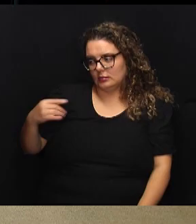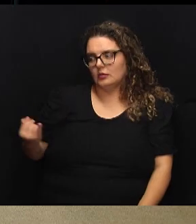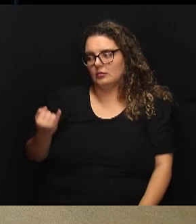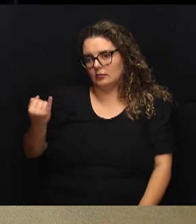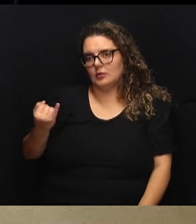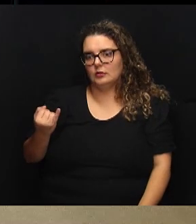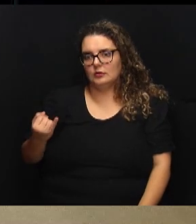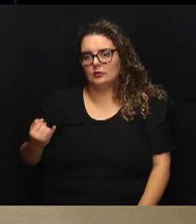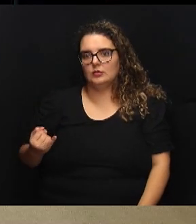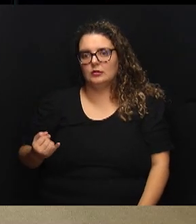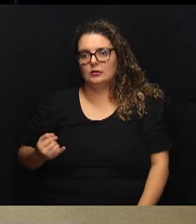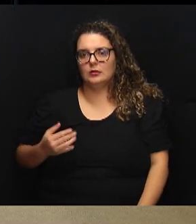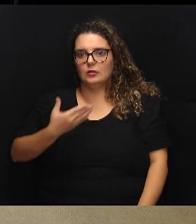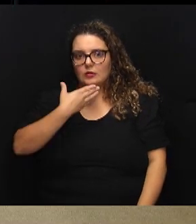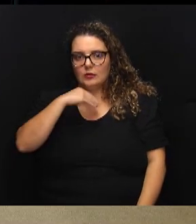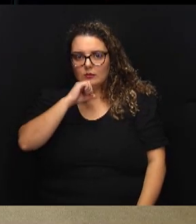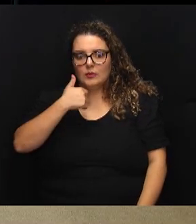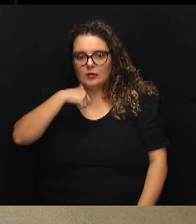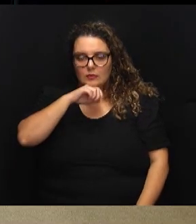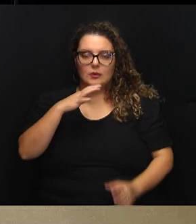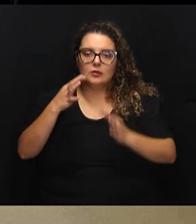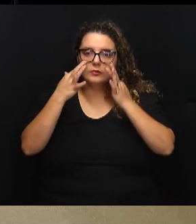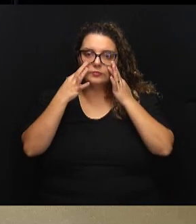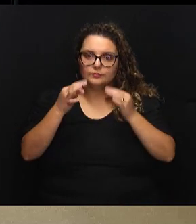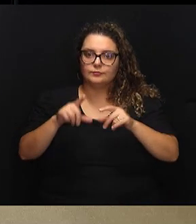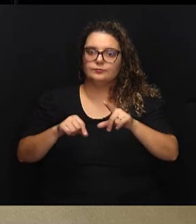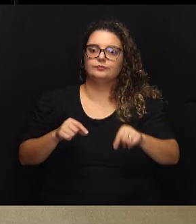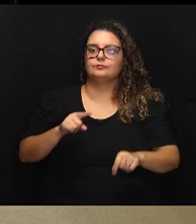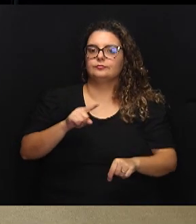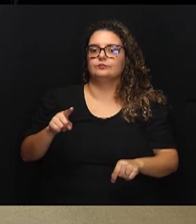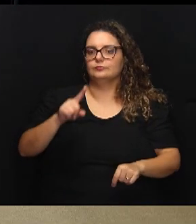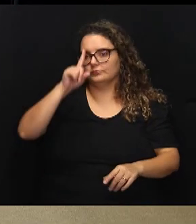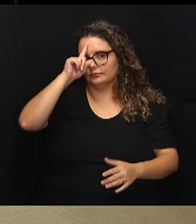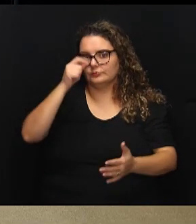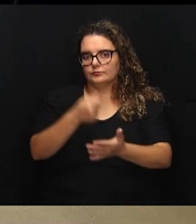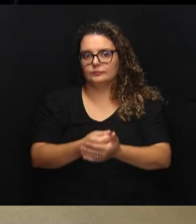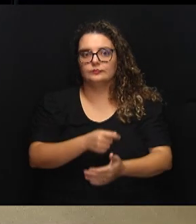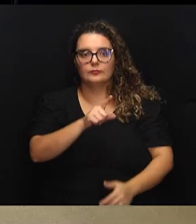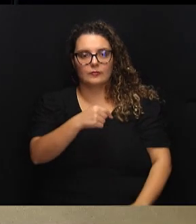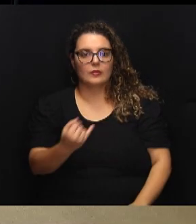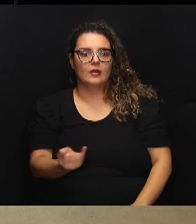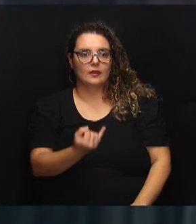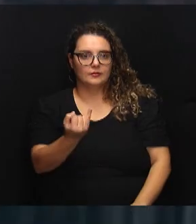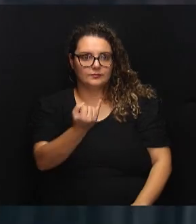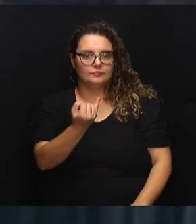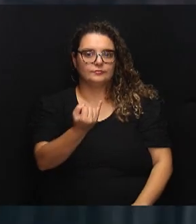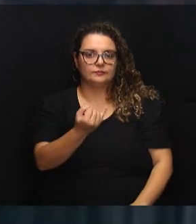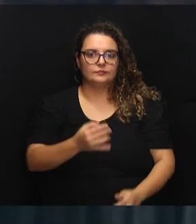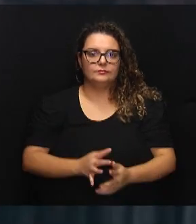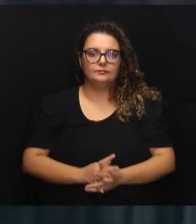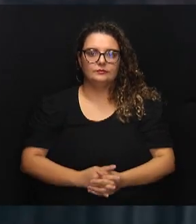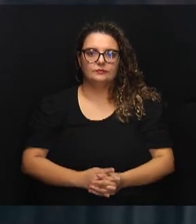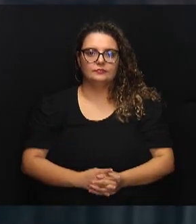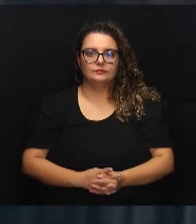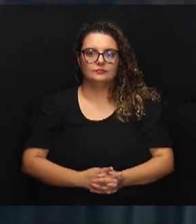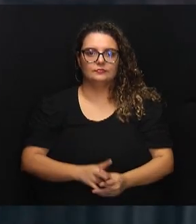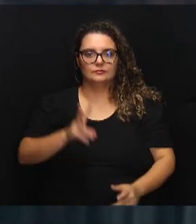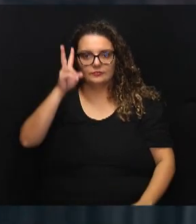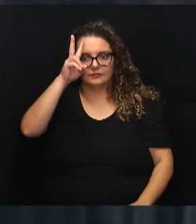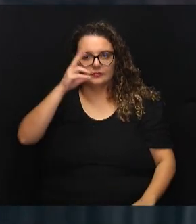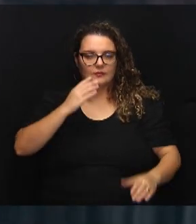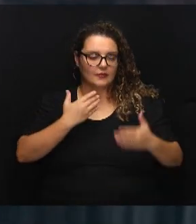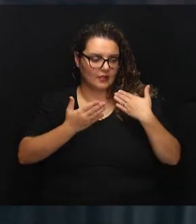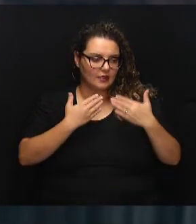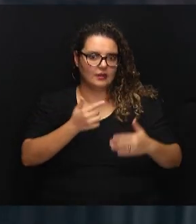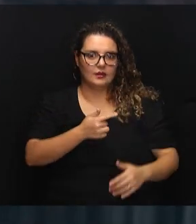se atentem para que seja uma escolha, não uma imposição. É uma importância, inclusive, relembrando a conversa de